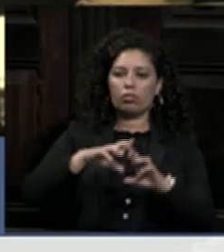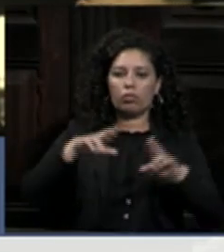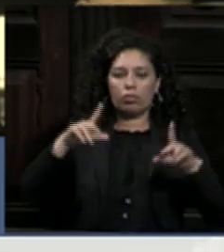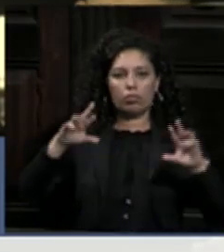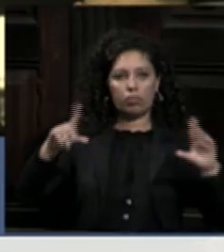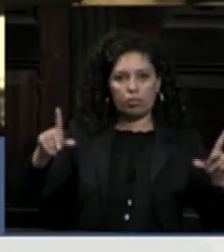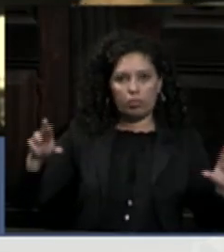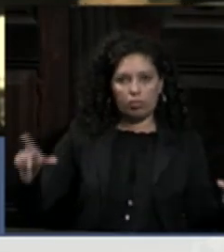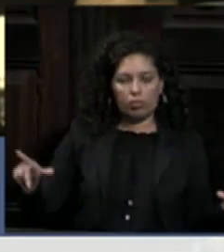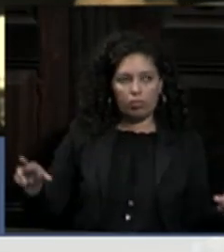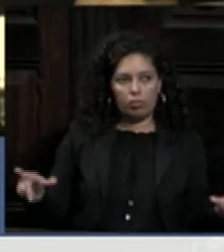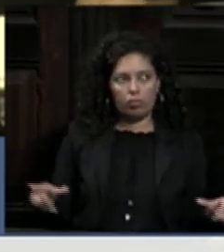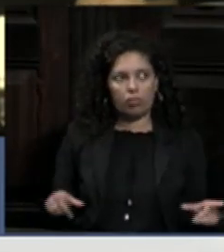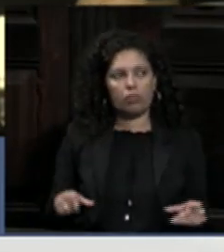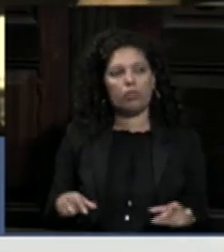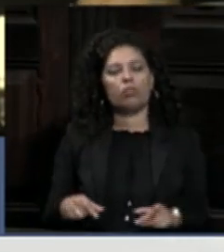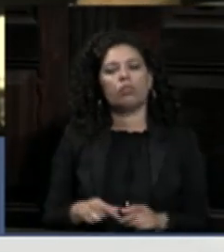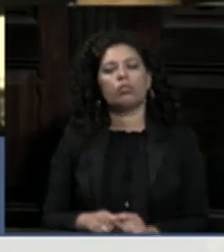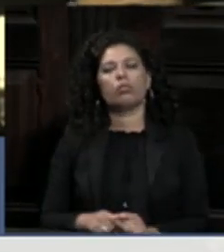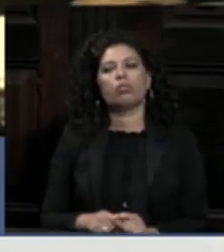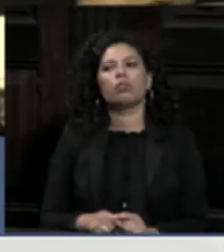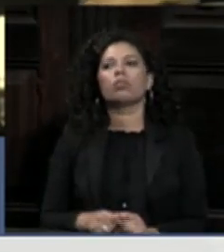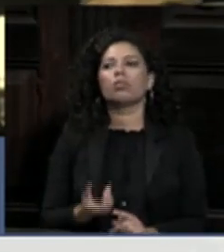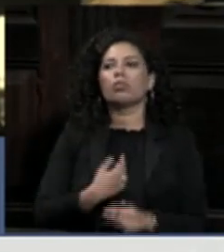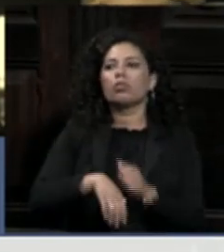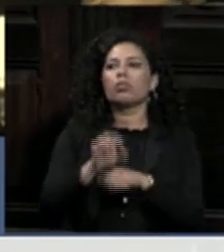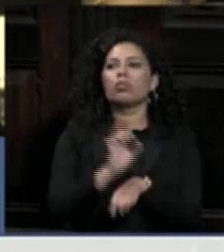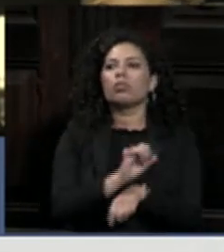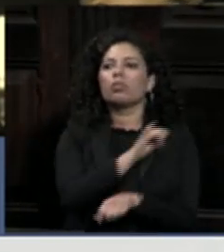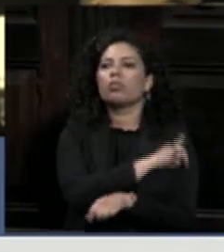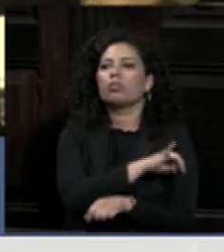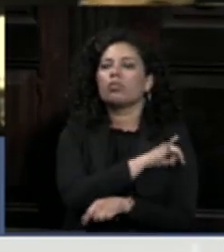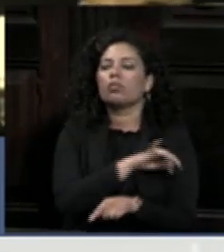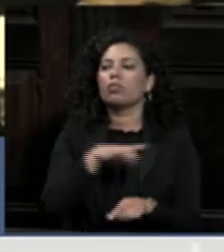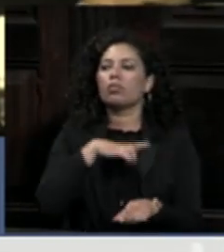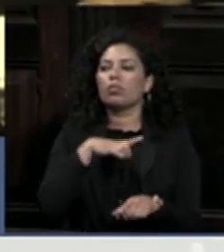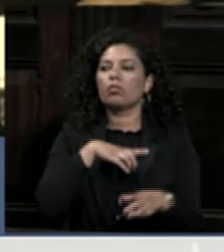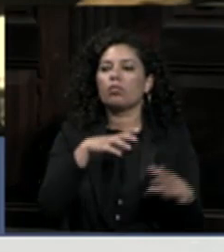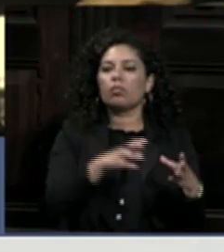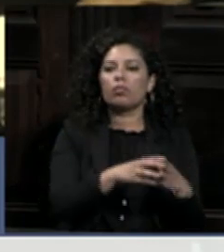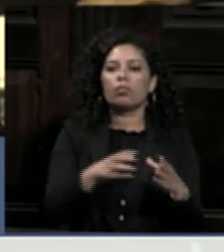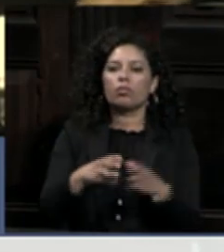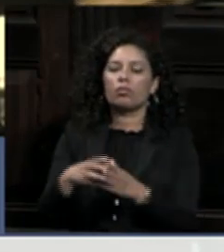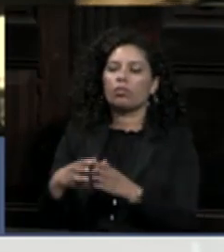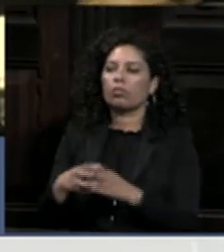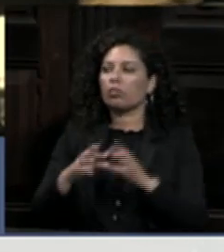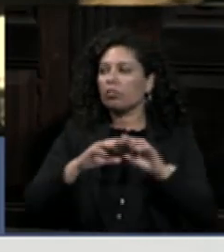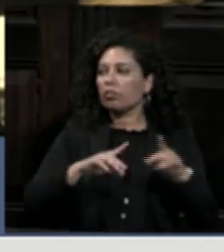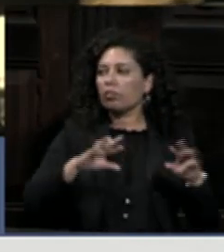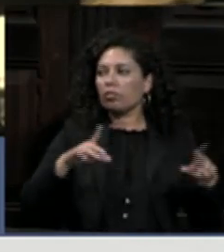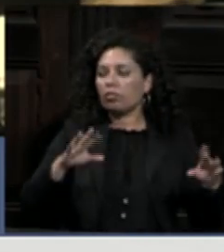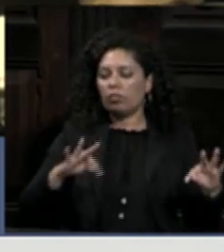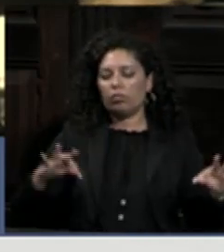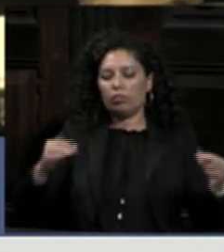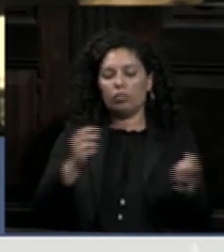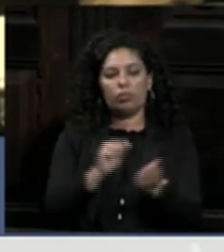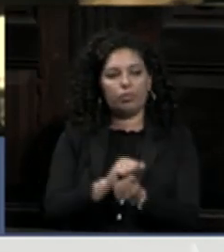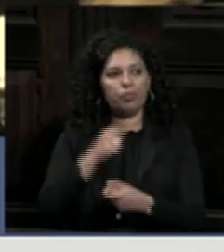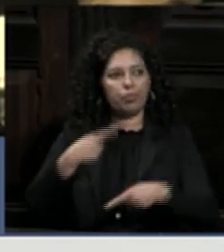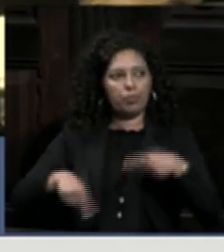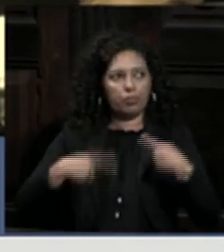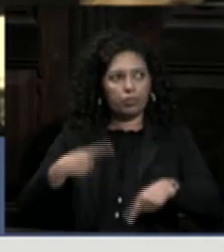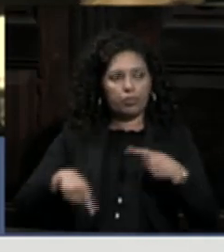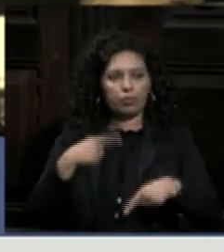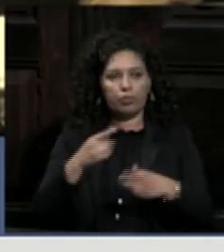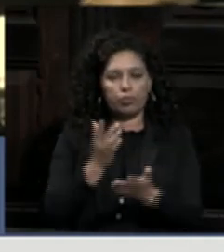majó polícia militar do estado do rio de janeiro parte da comissão de normas internas da posição externa favorável à política em discussão no